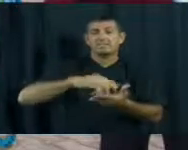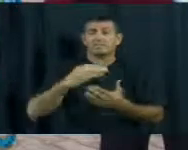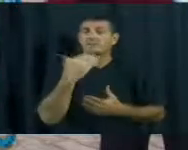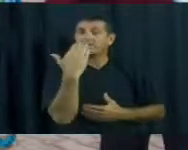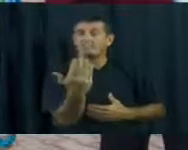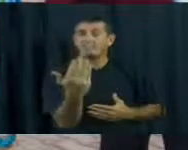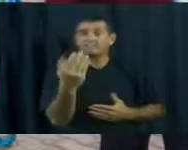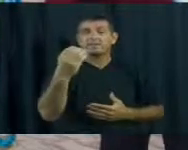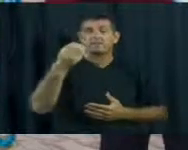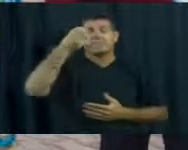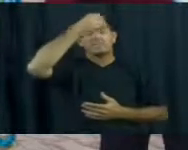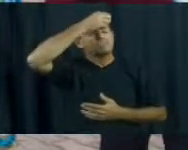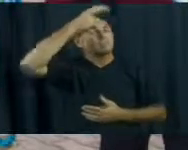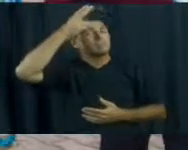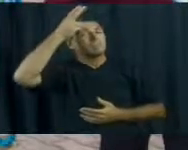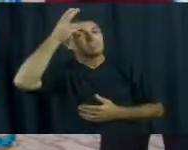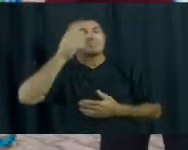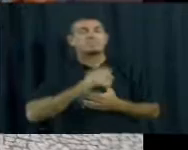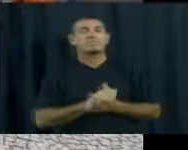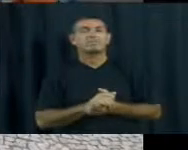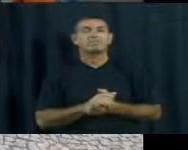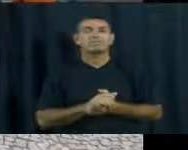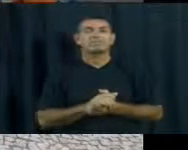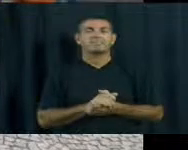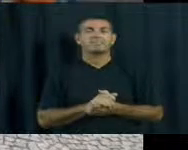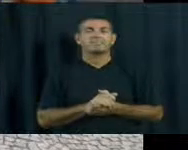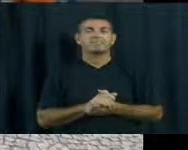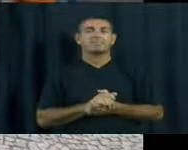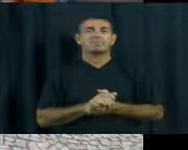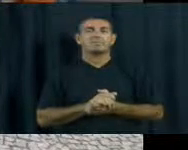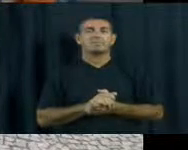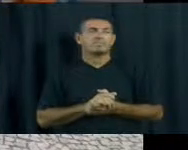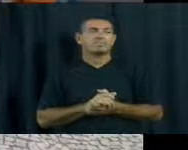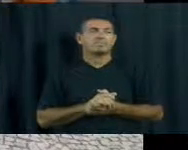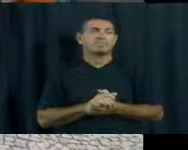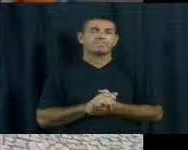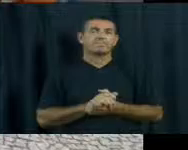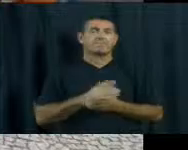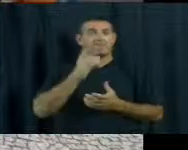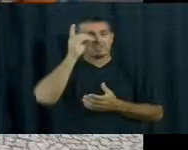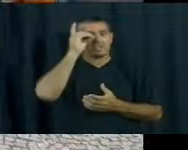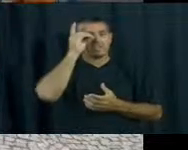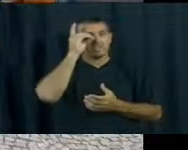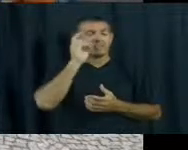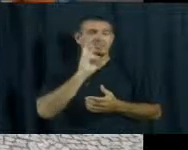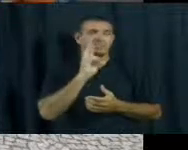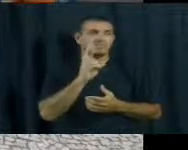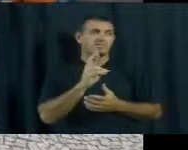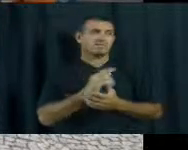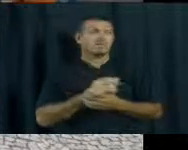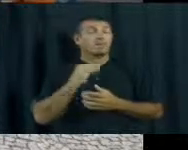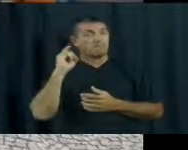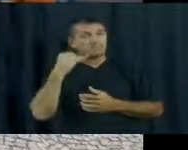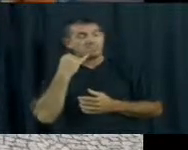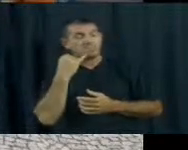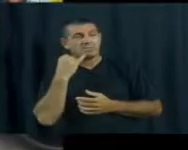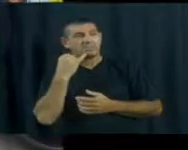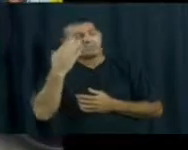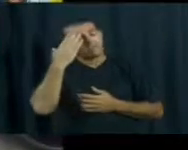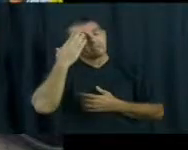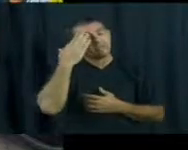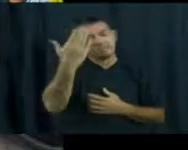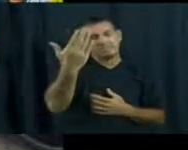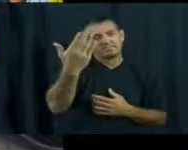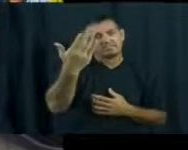gente teve na prefeitura, eu queria que você falasse um pouquinho melhor. Eu queria aproveitar a oportunidade e